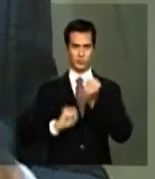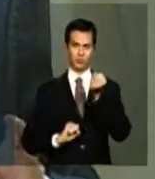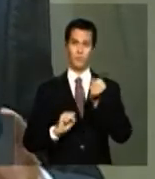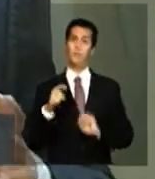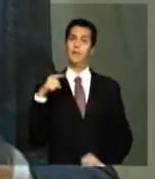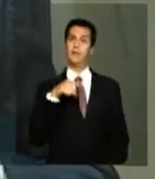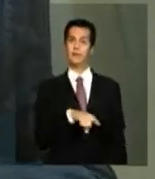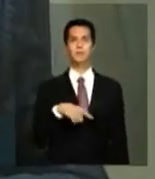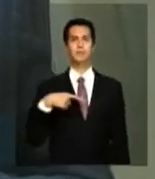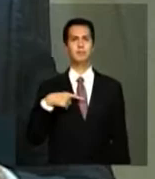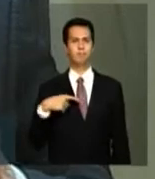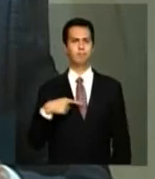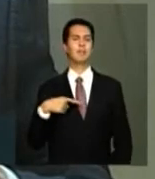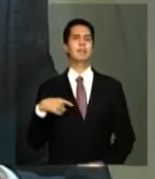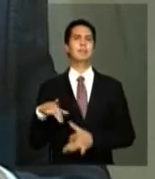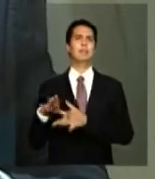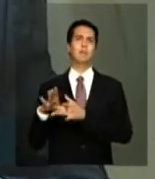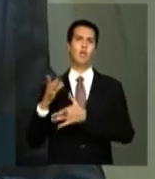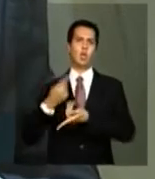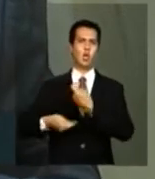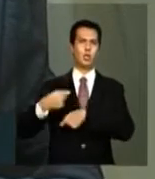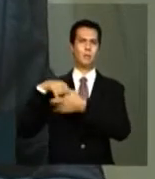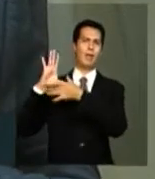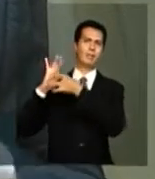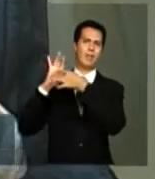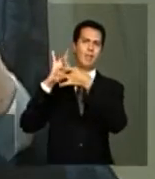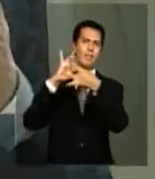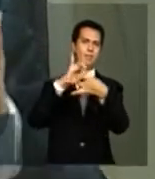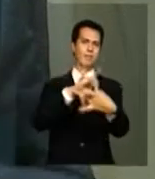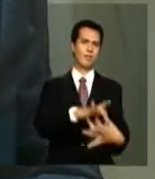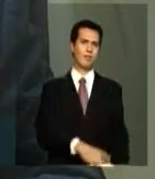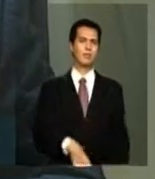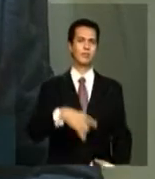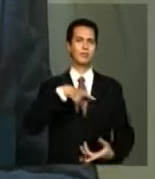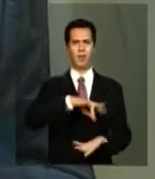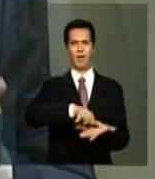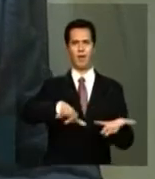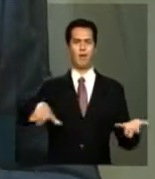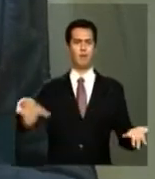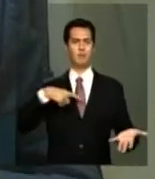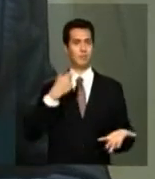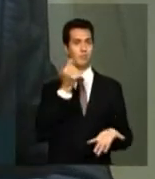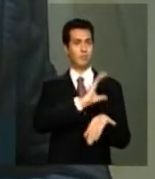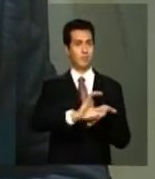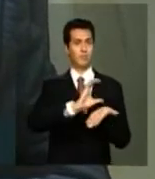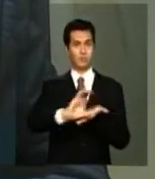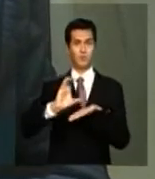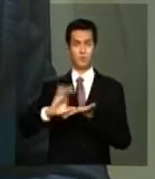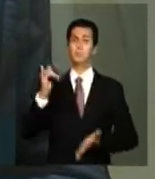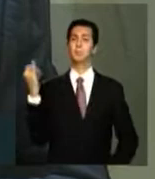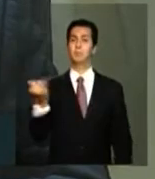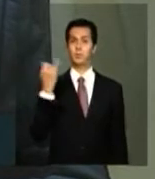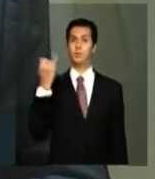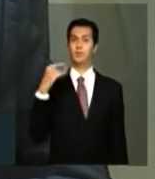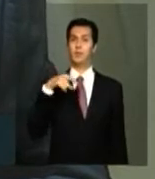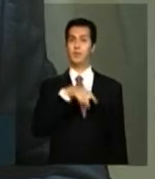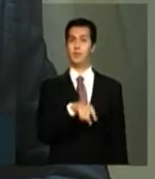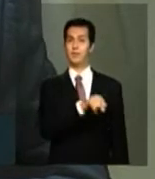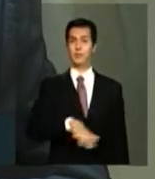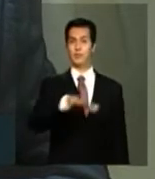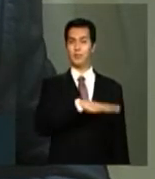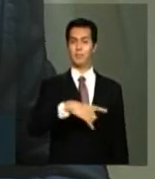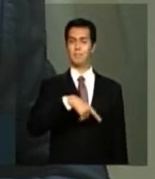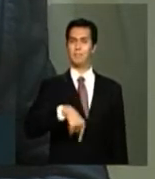tem uma cadeia longa é responsável por investimentos importantes é um dos setores que mais faz